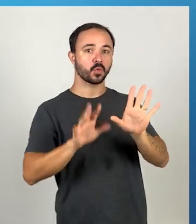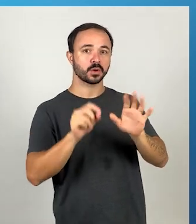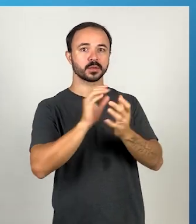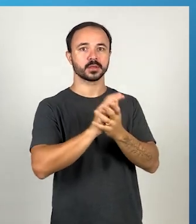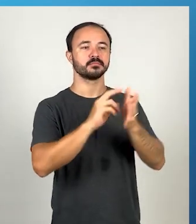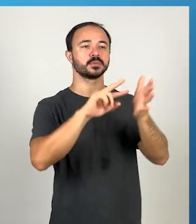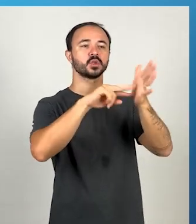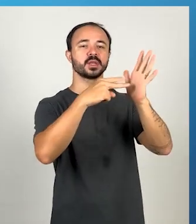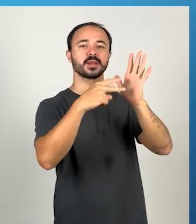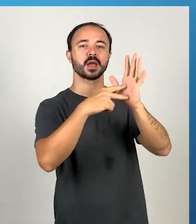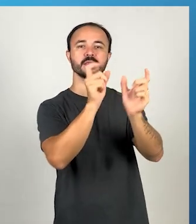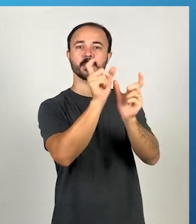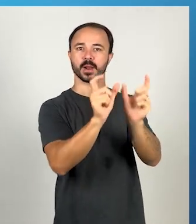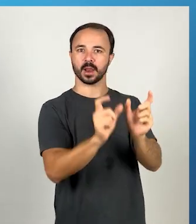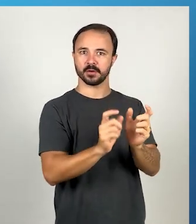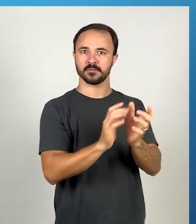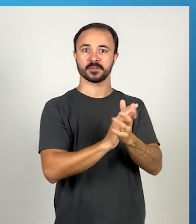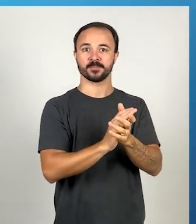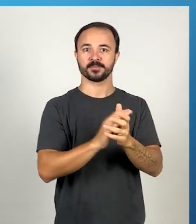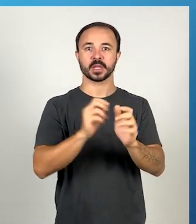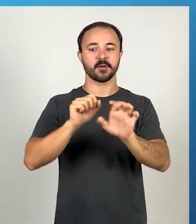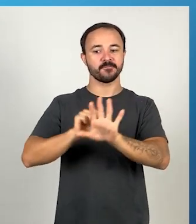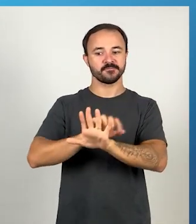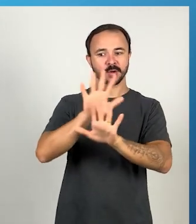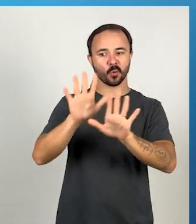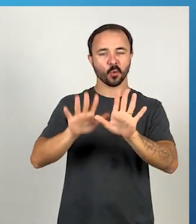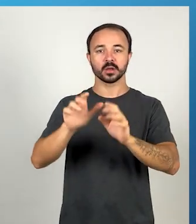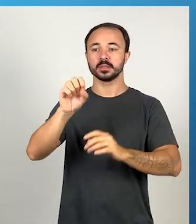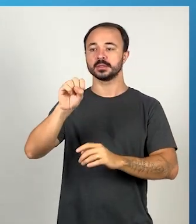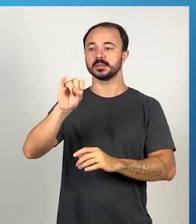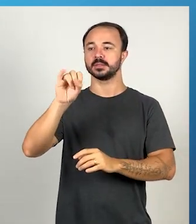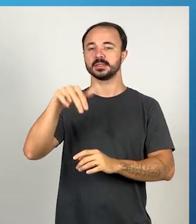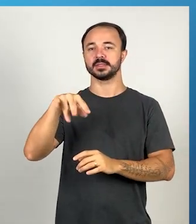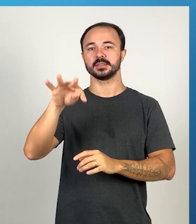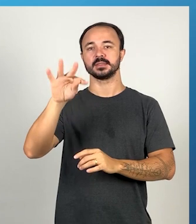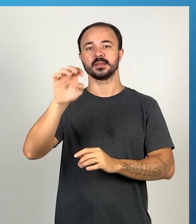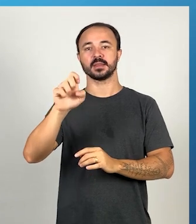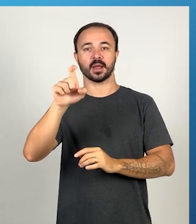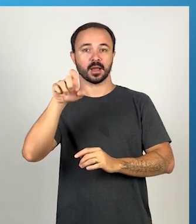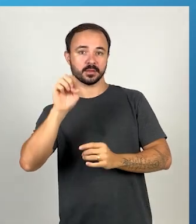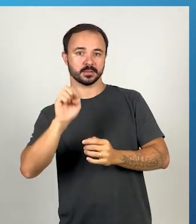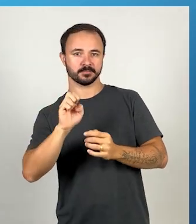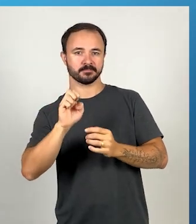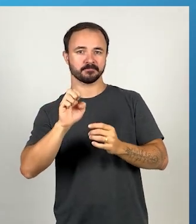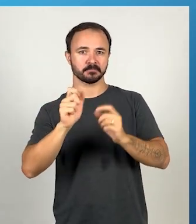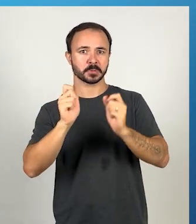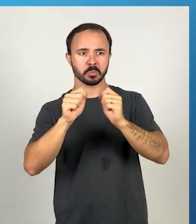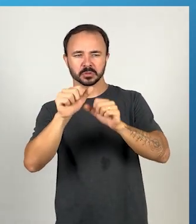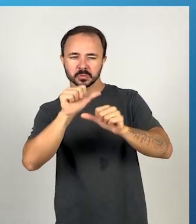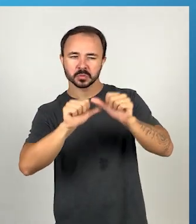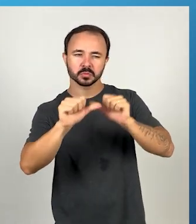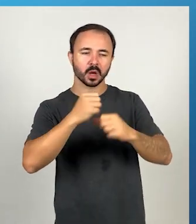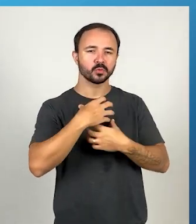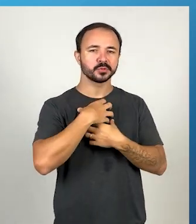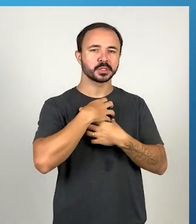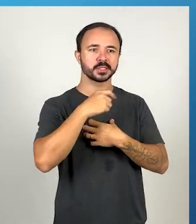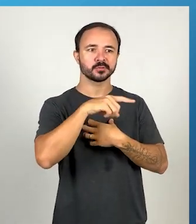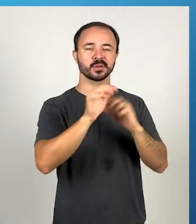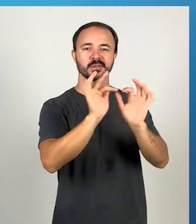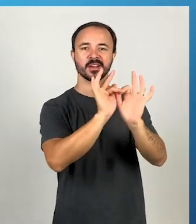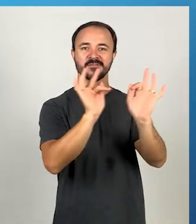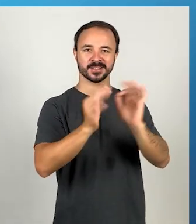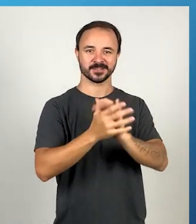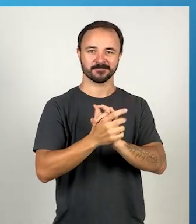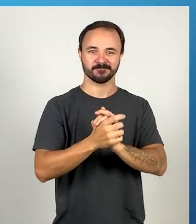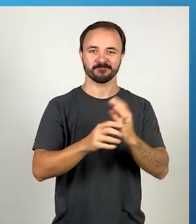das palavras, as figuras de sintaxe, que vão interferir na estrutura gramatical da frase, e as figuras